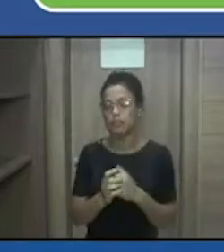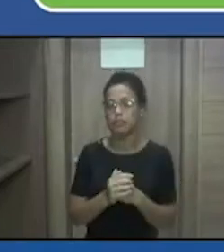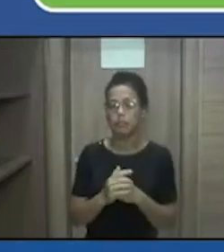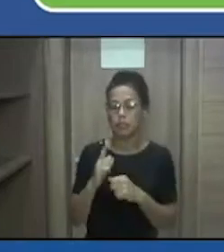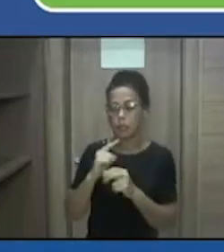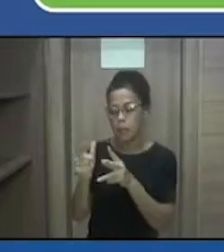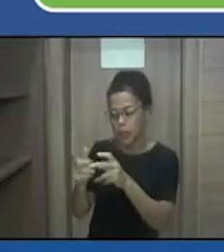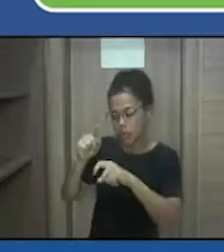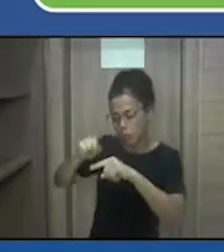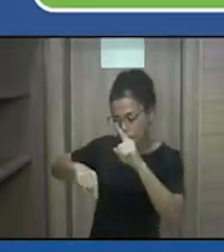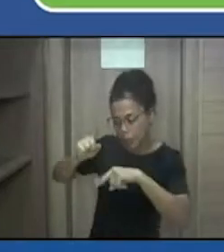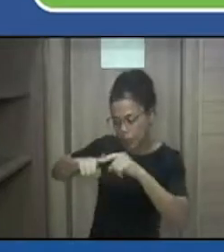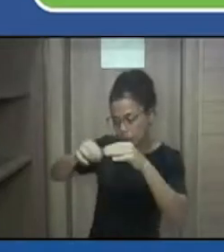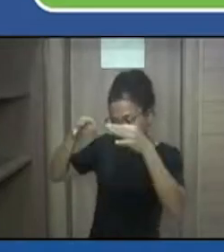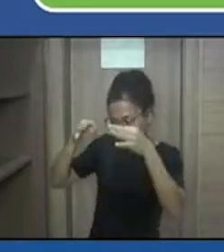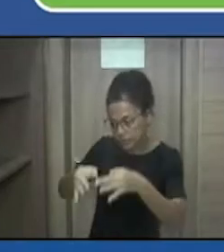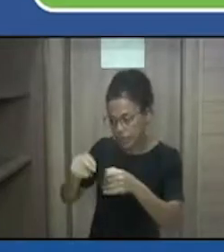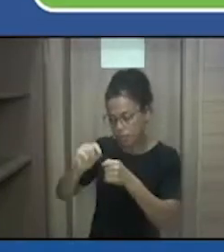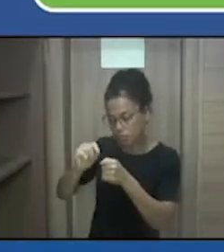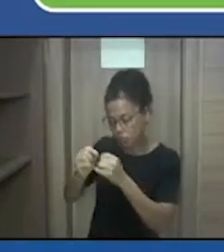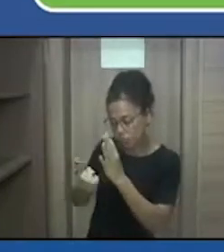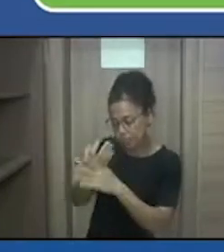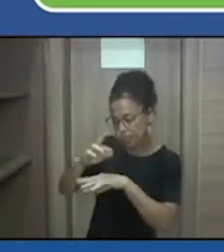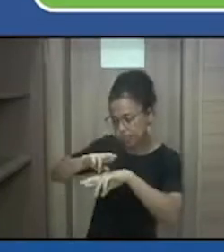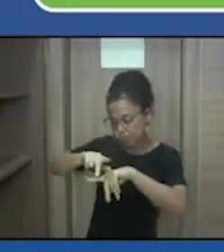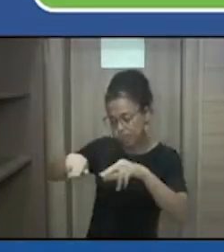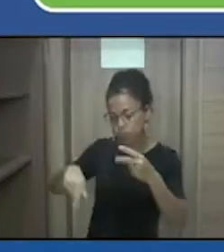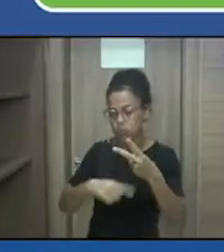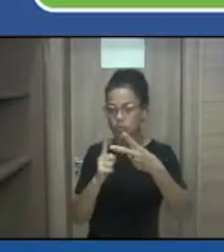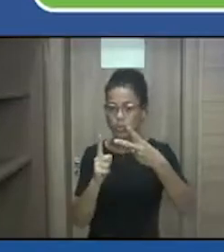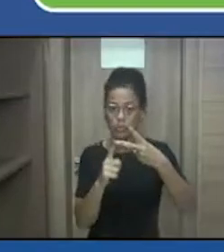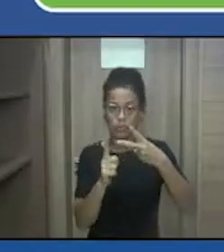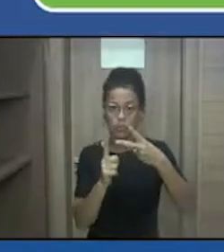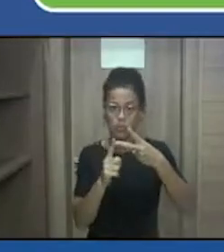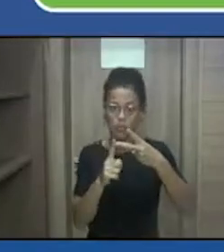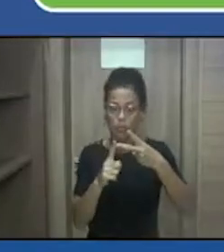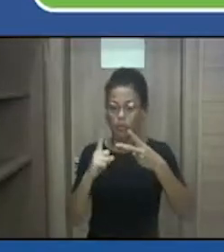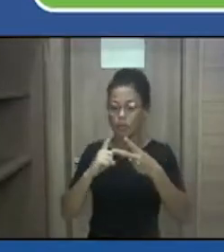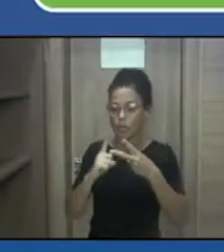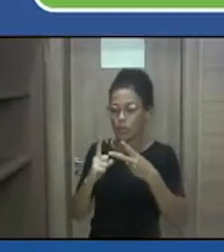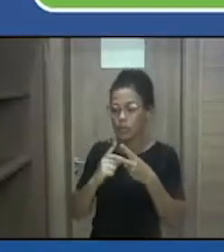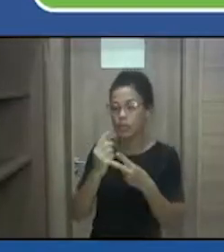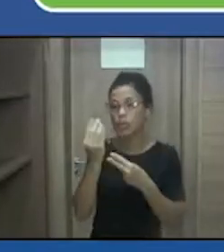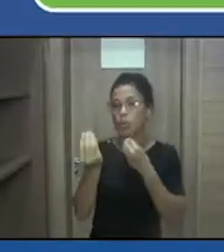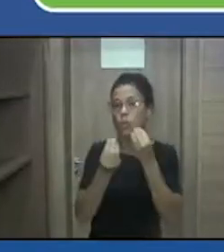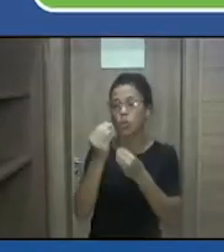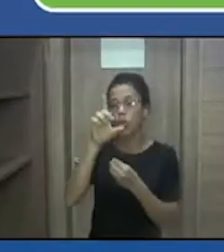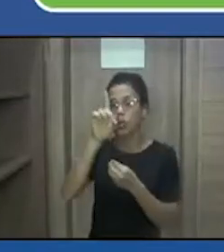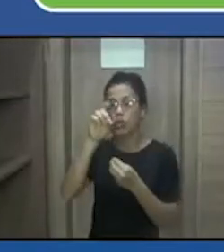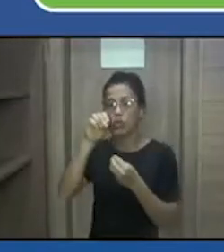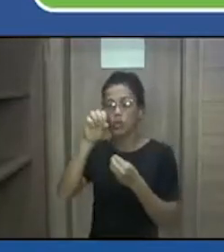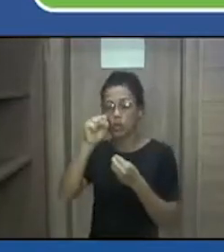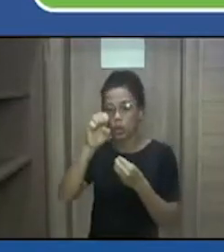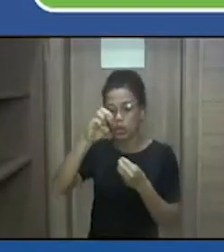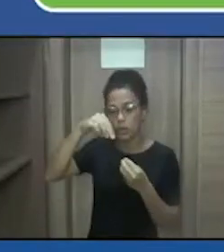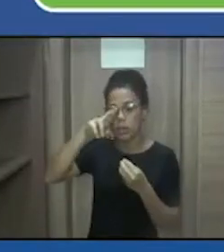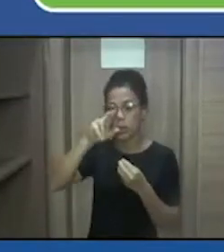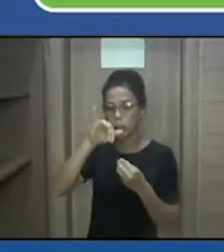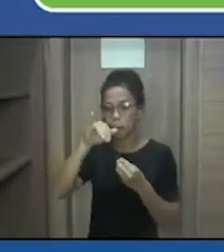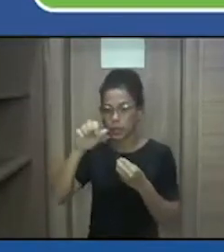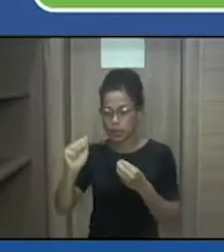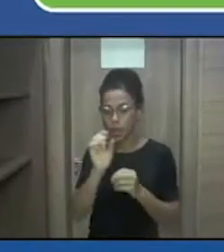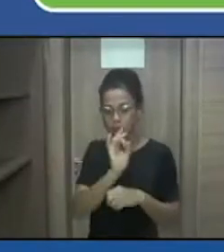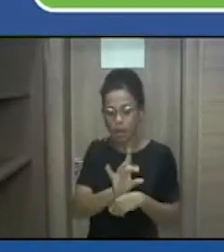materiais necessários para a confecção de cada prótese. A segunda, estimativa da dosimetria de cada material. Então, essa foi uma